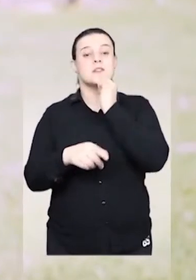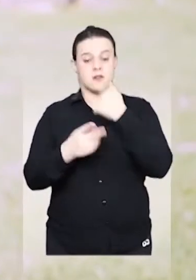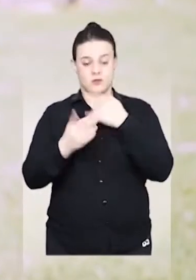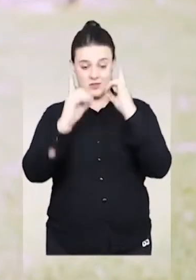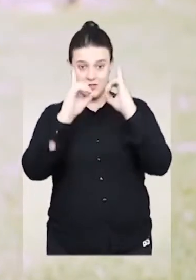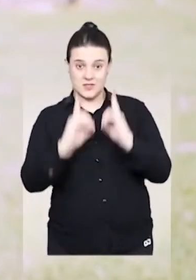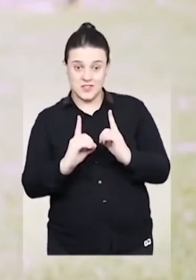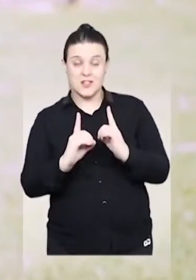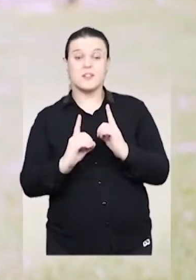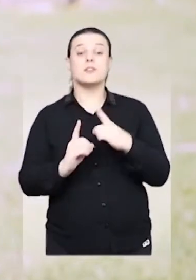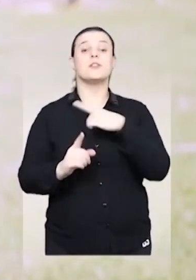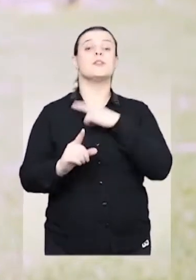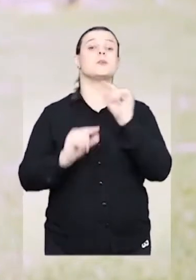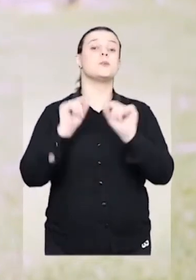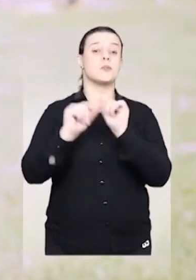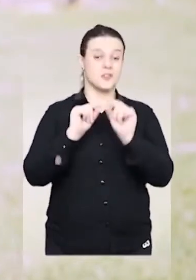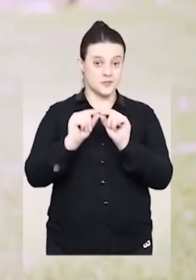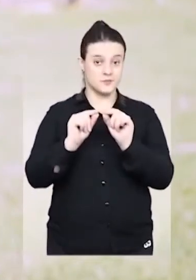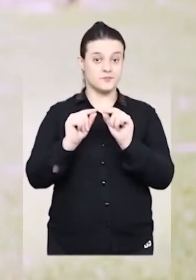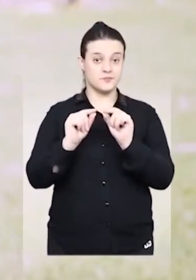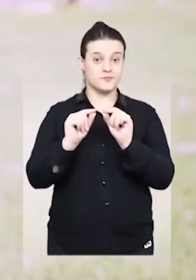é deficiente existe...